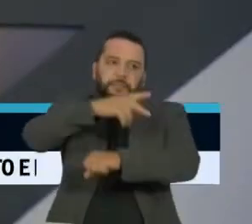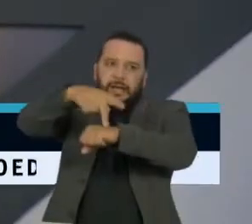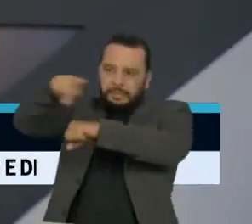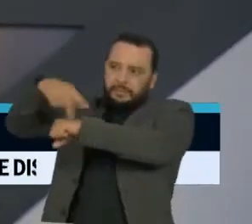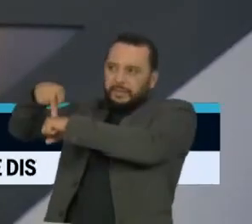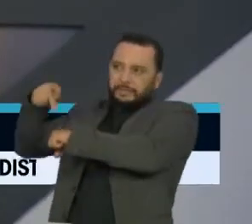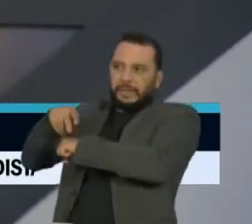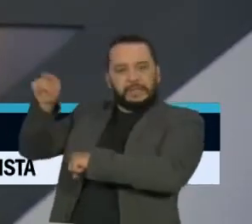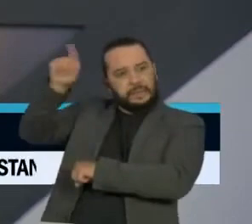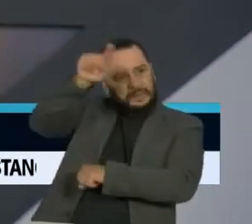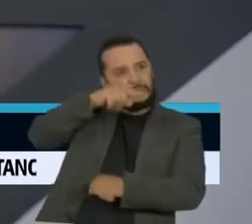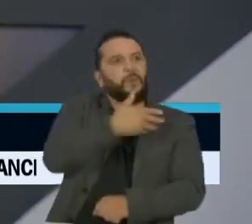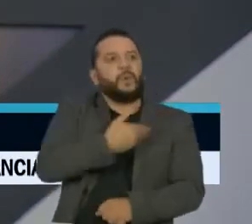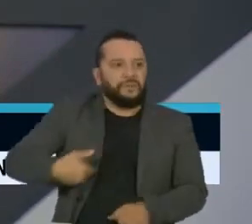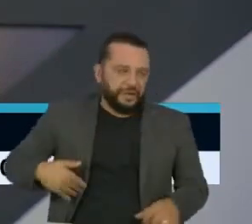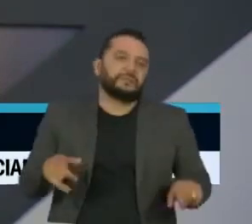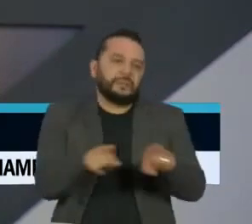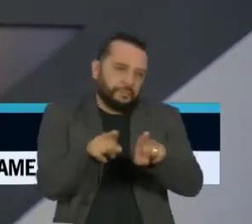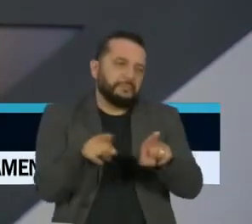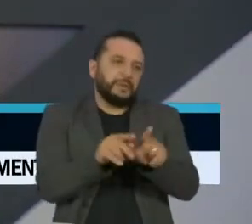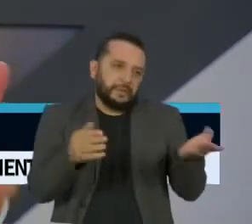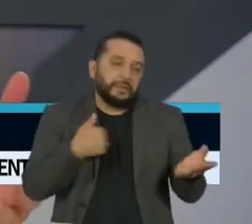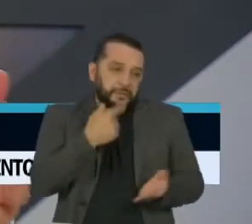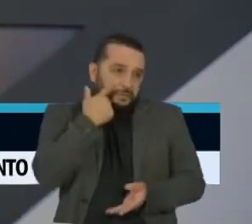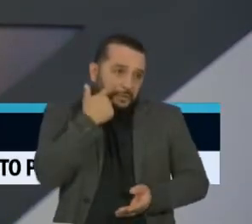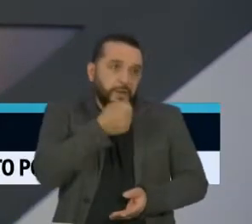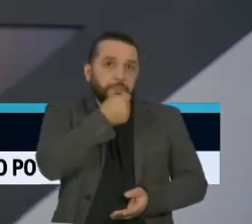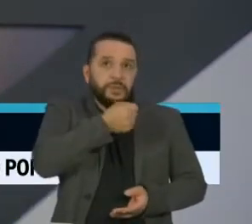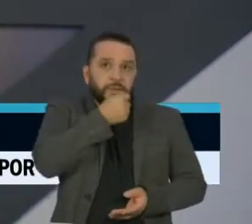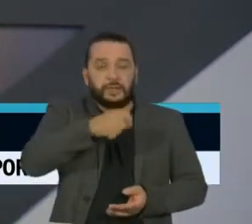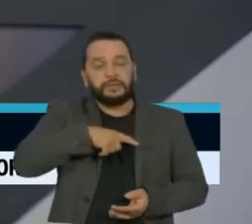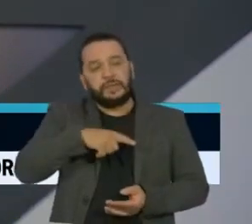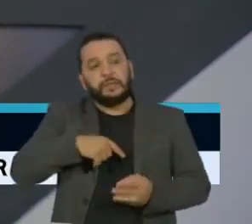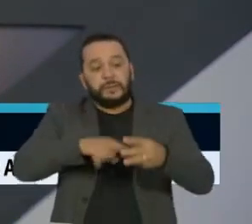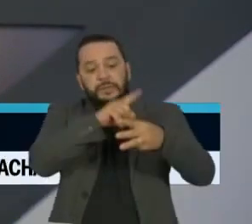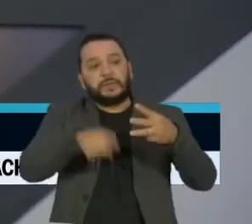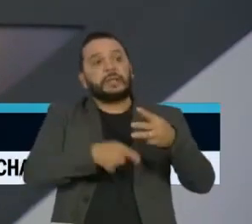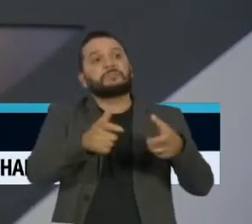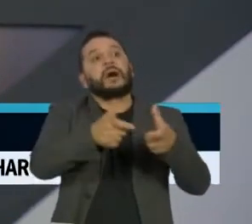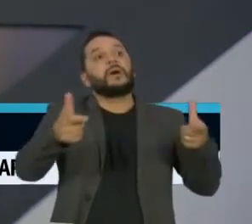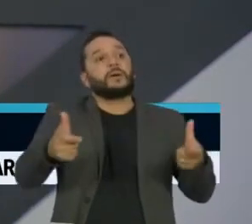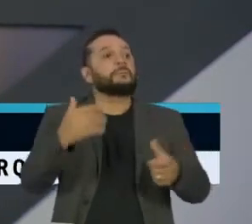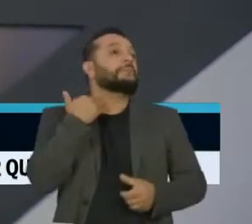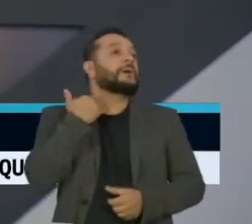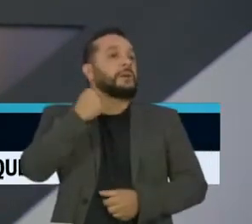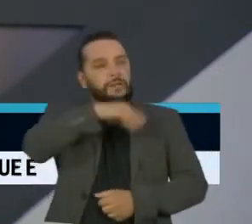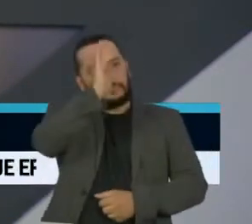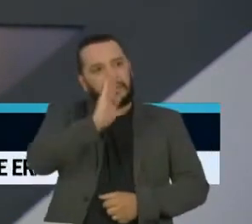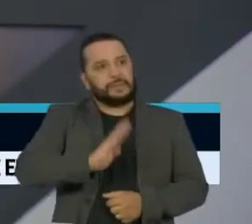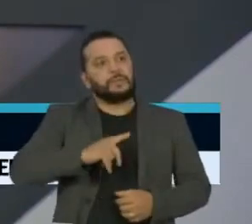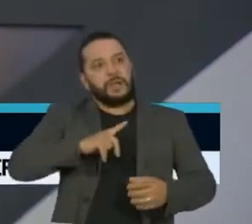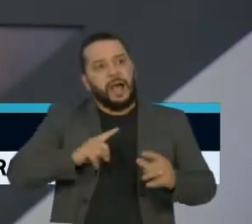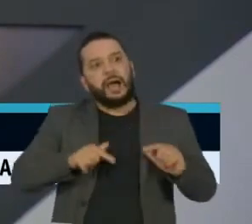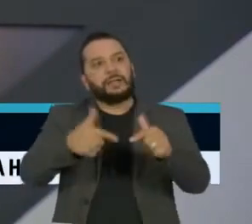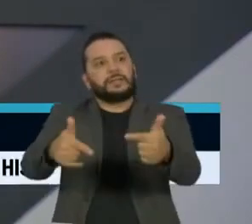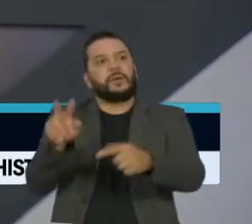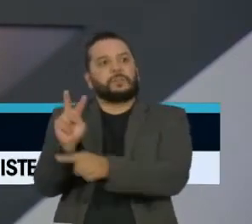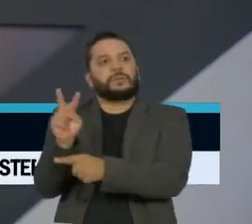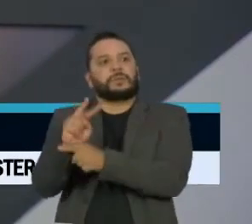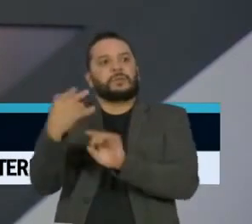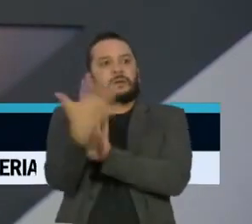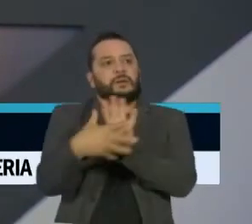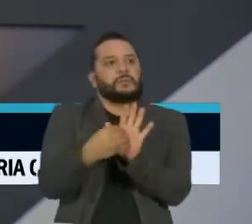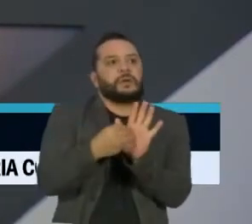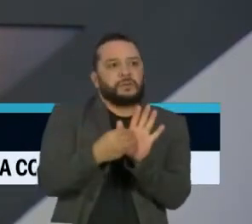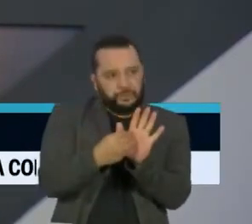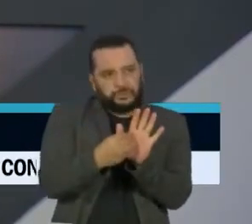inclusive governamentais. A gente viu aqui a reportagem dos 3 maiores bancos brasileiros fazendo uma ação no sentido de proteção à Amazônia e